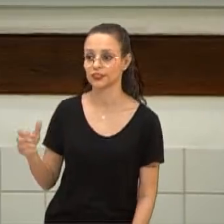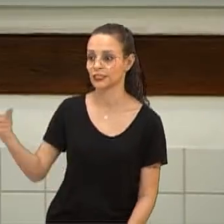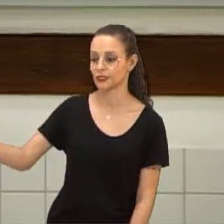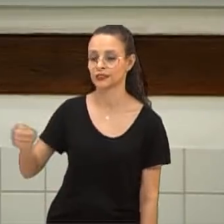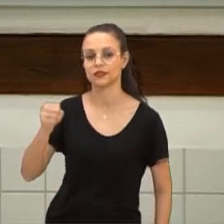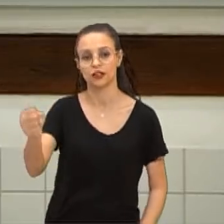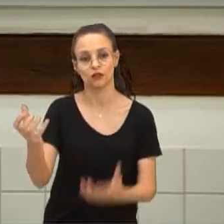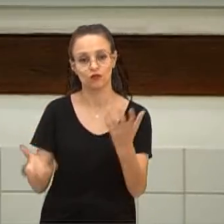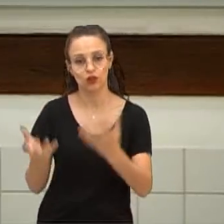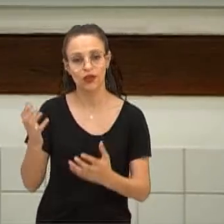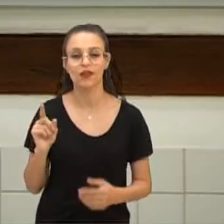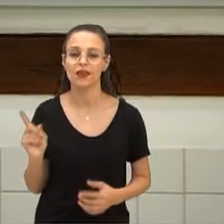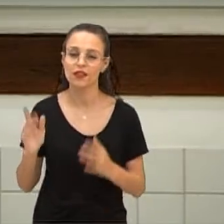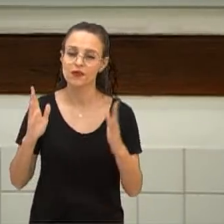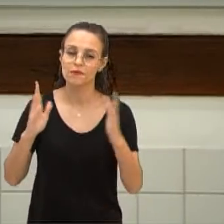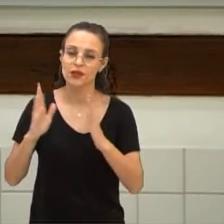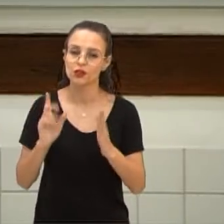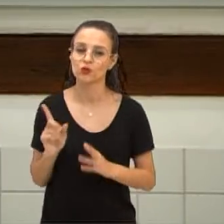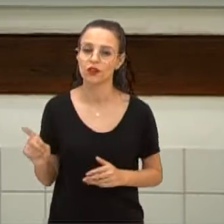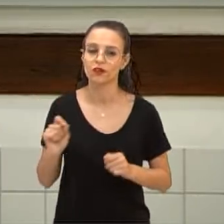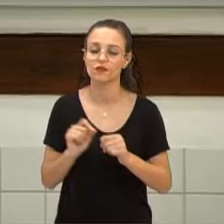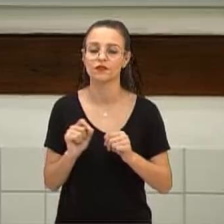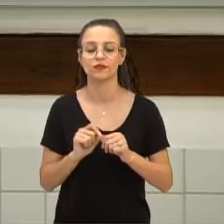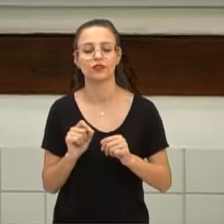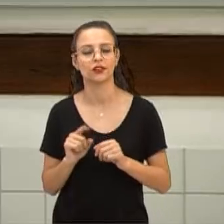fogueira. Na época em que ele fez as